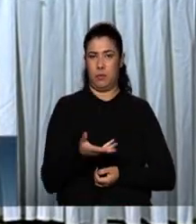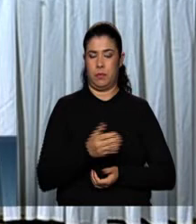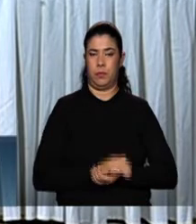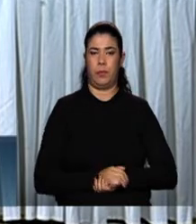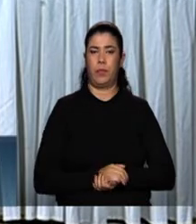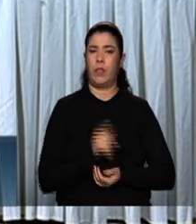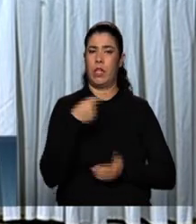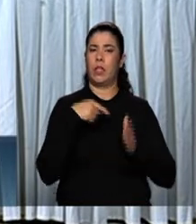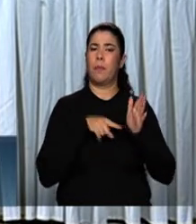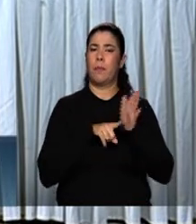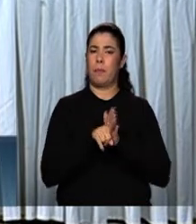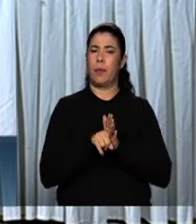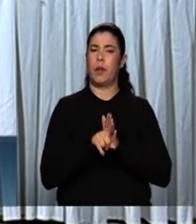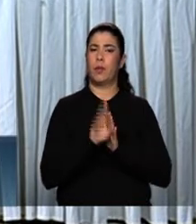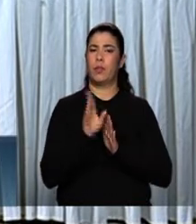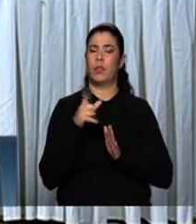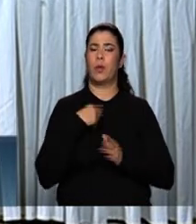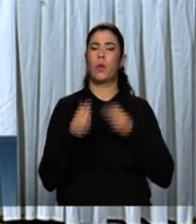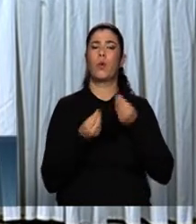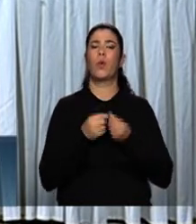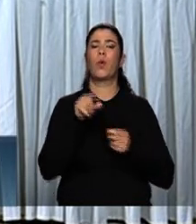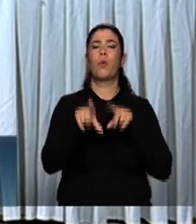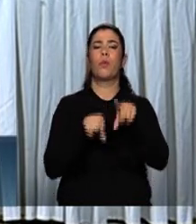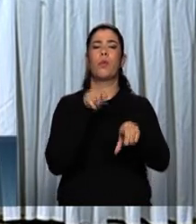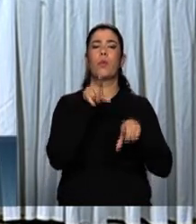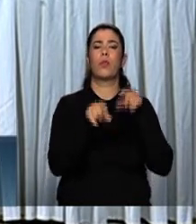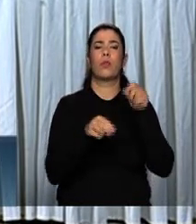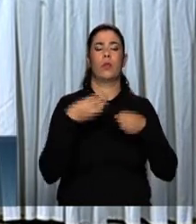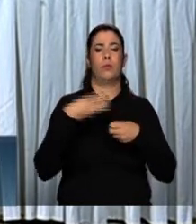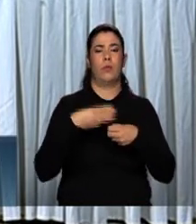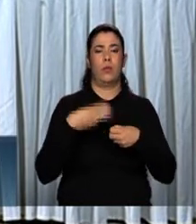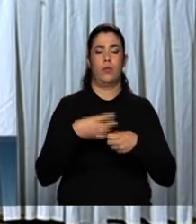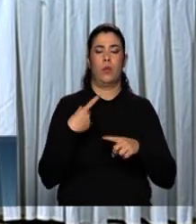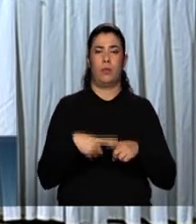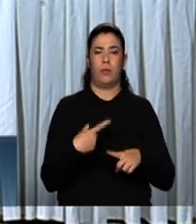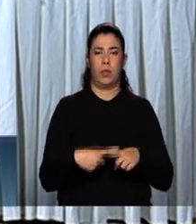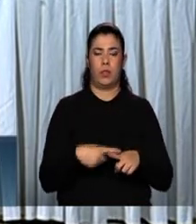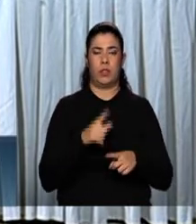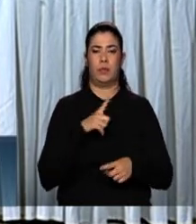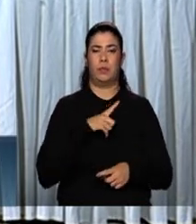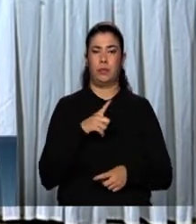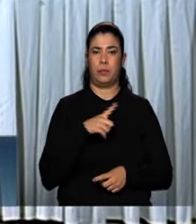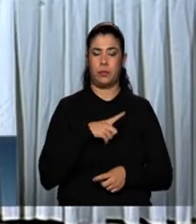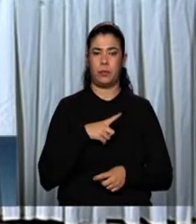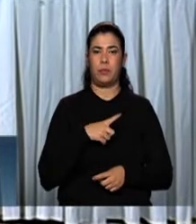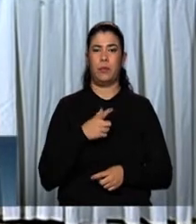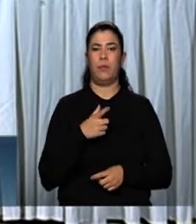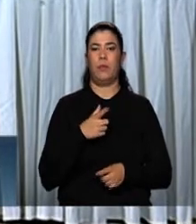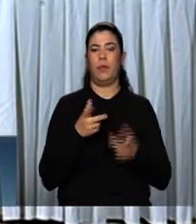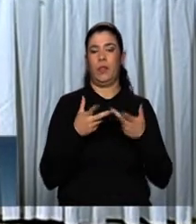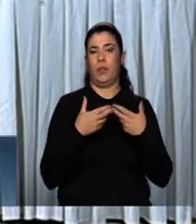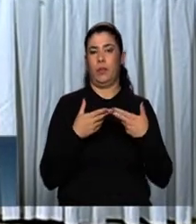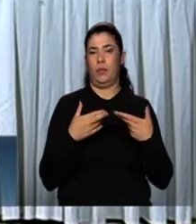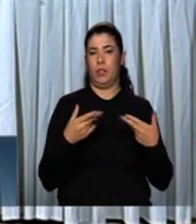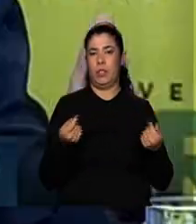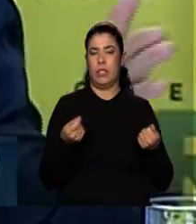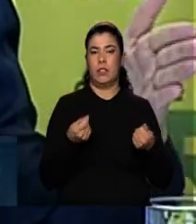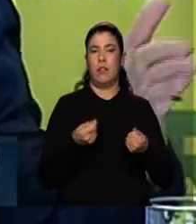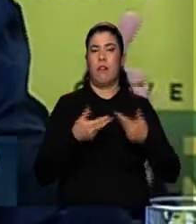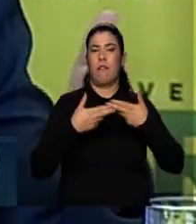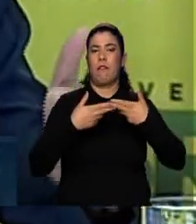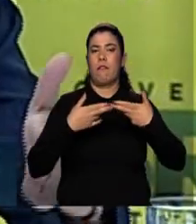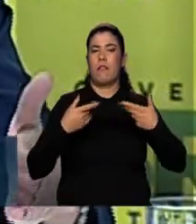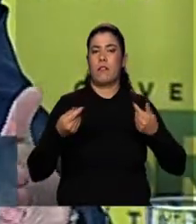Essa pergunta sobre como foram selecionados os municípios foi exatamente... a gente foi aplicação do critério.